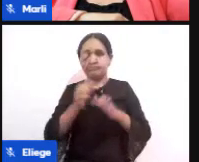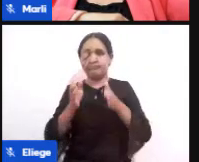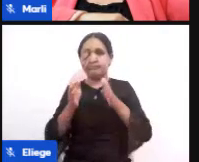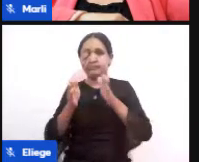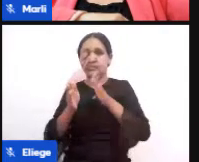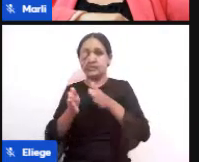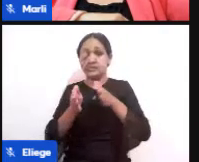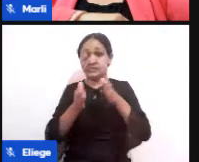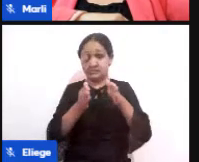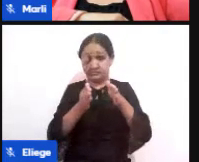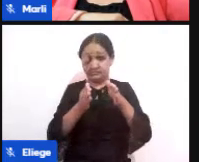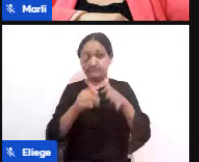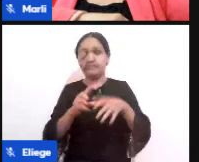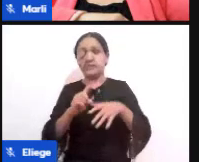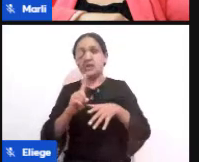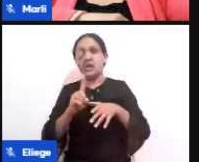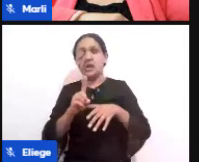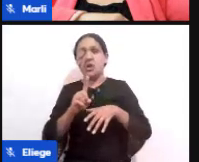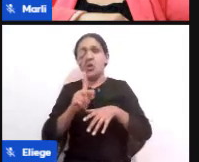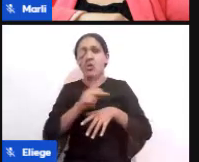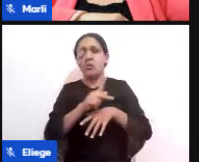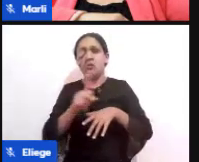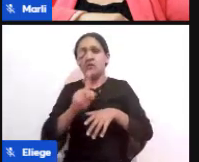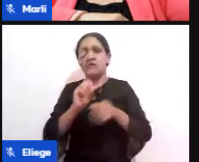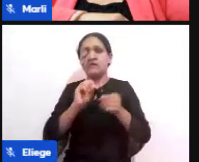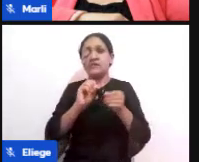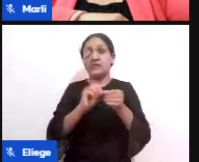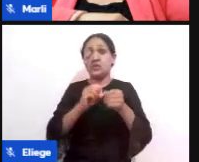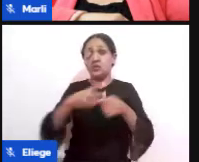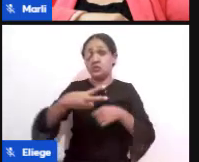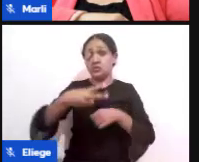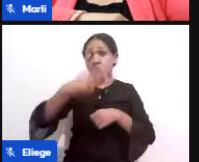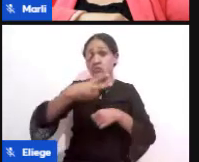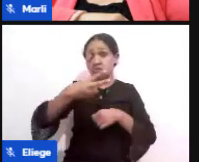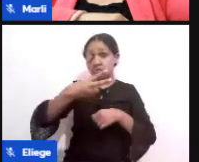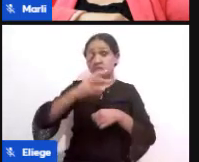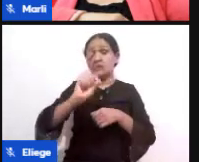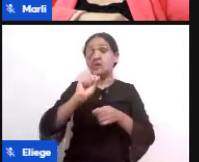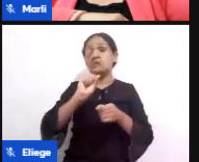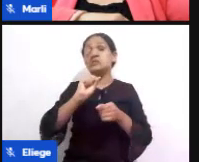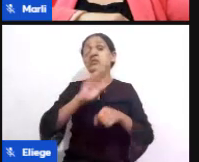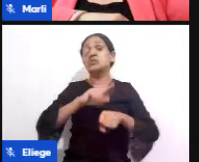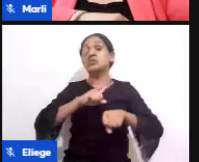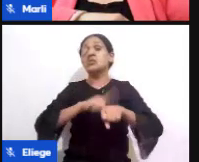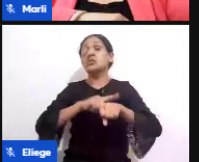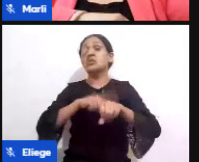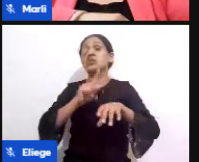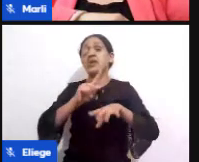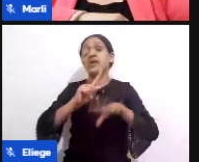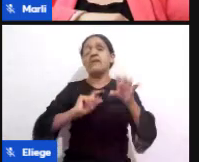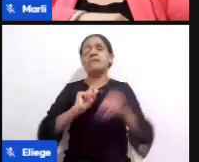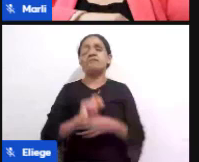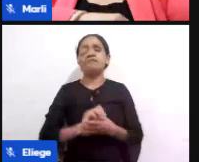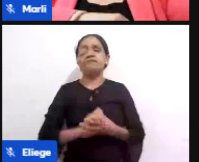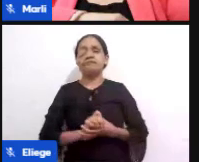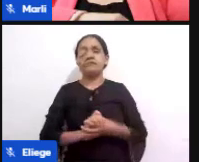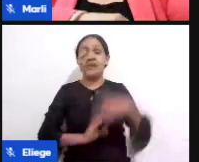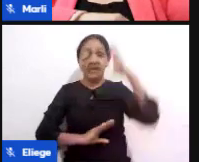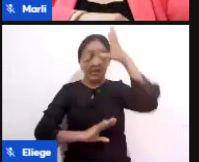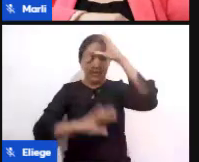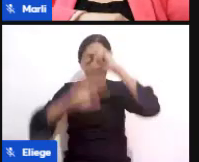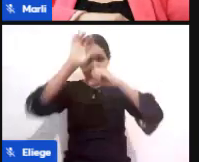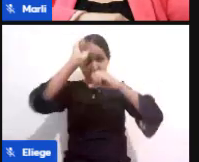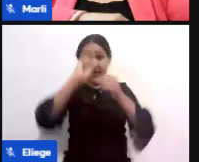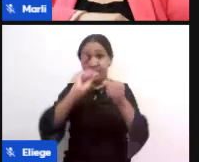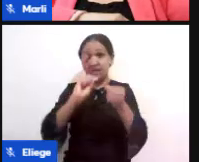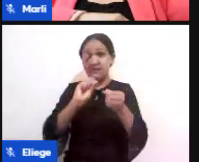momento, ele passaria para um segundo momento, que seria o de aprender a fazer. Depois